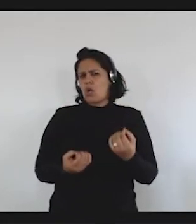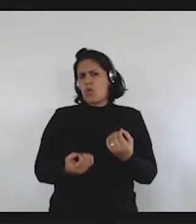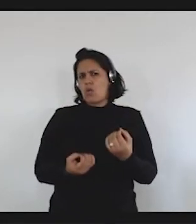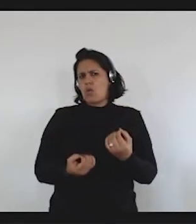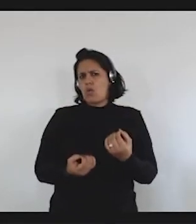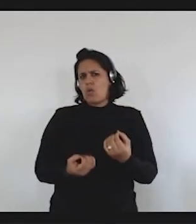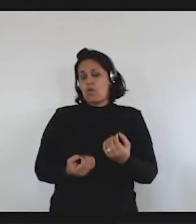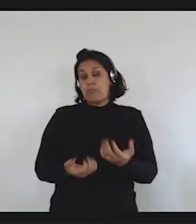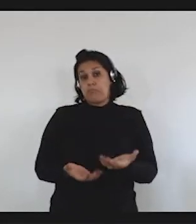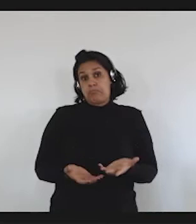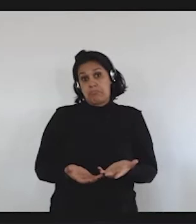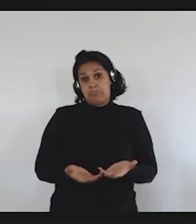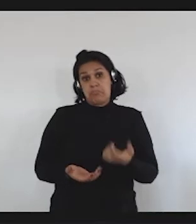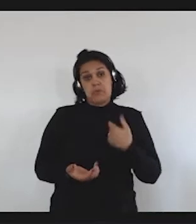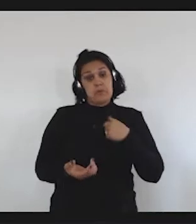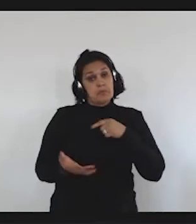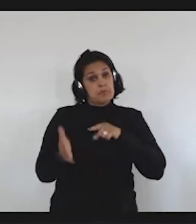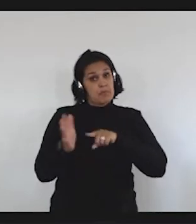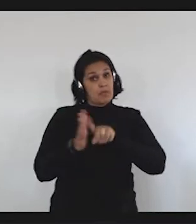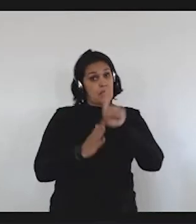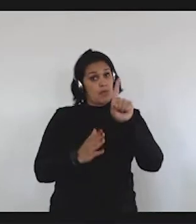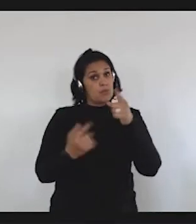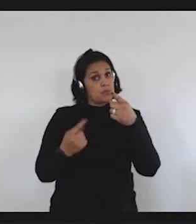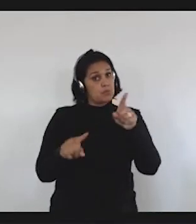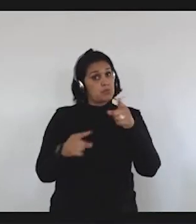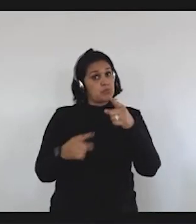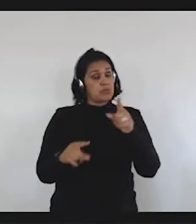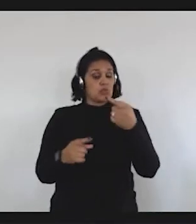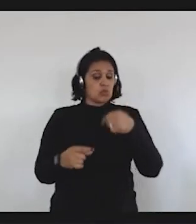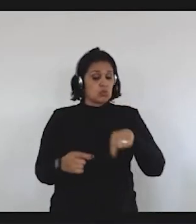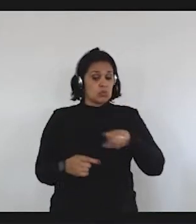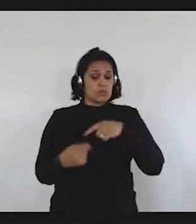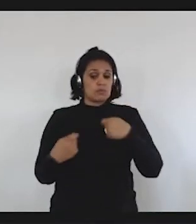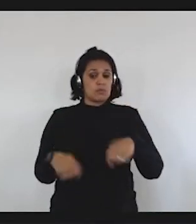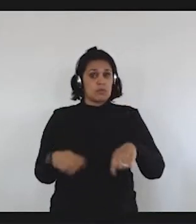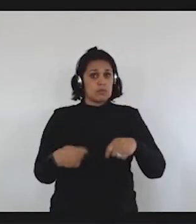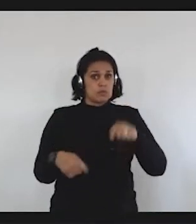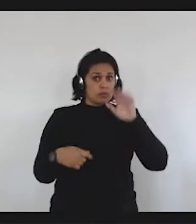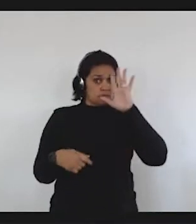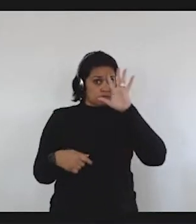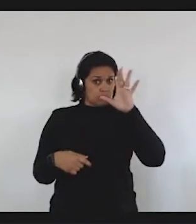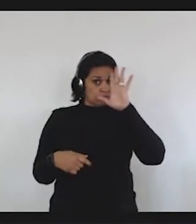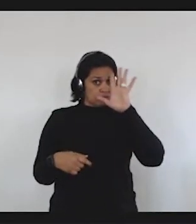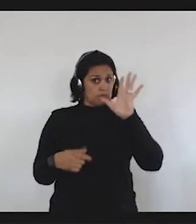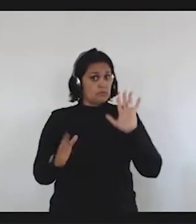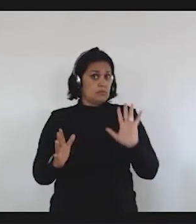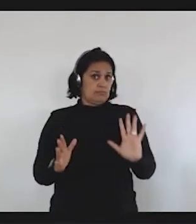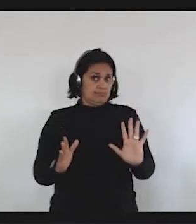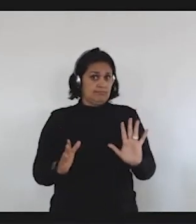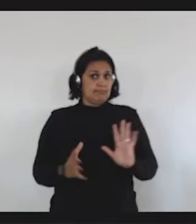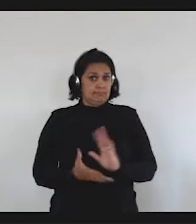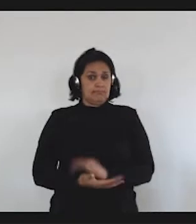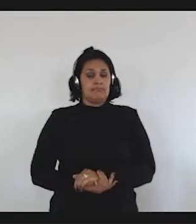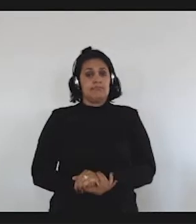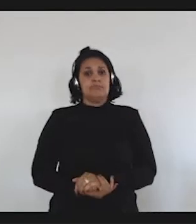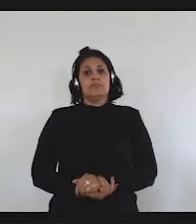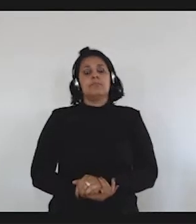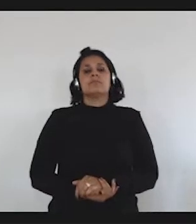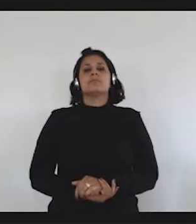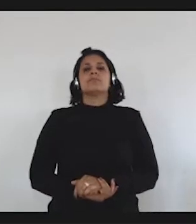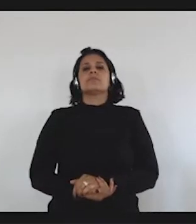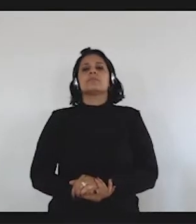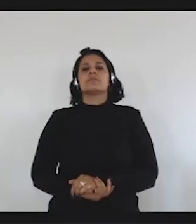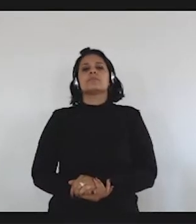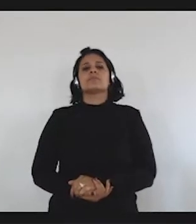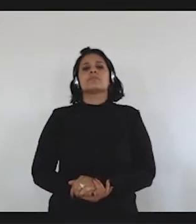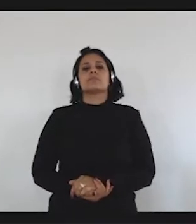É uma provocação, um raciocínio que a gente precisa permanentemente fazer e perseguir